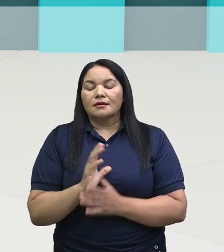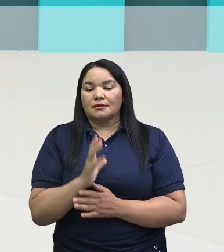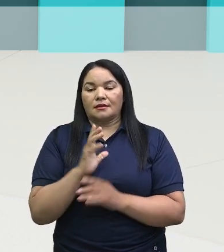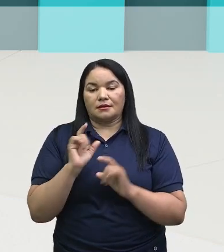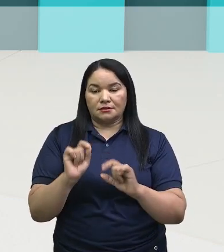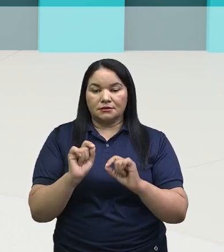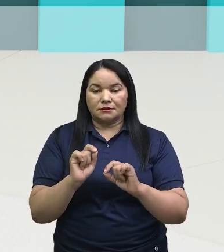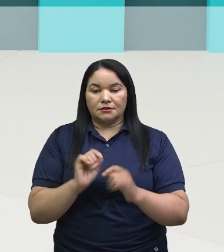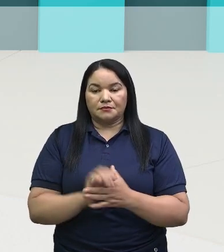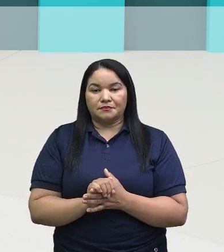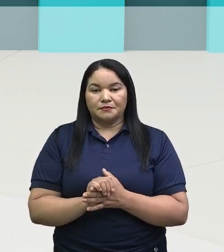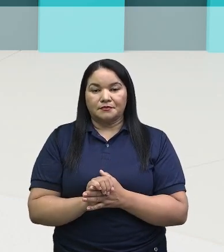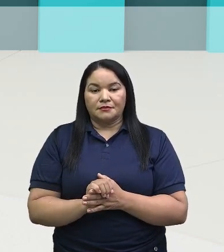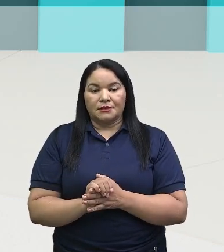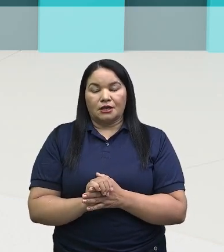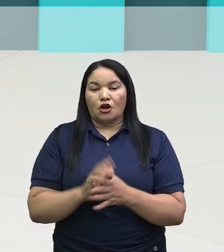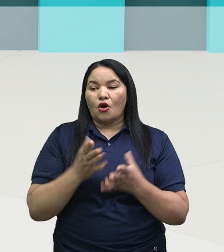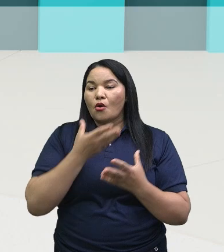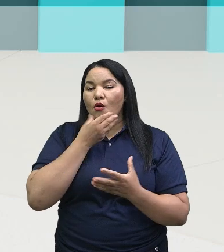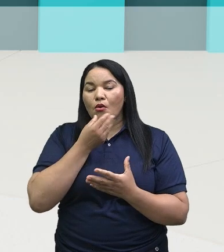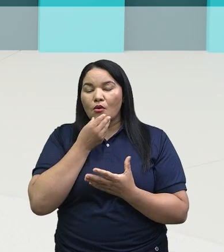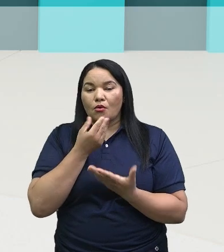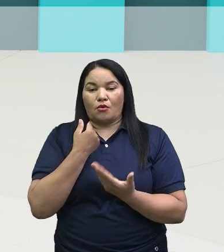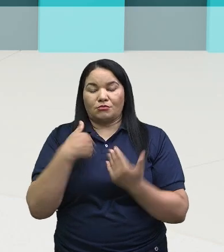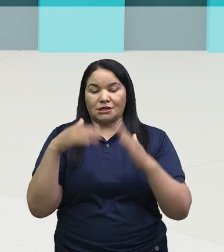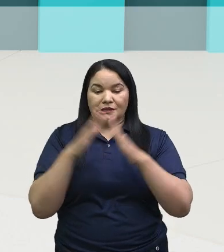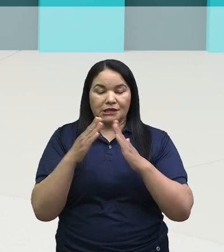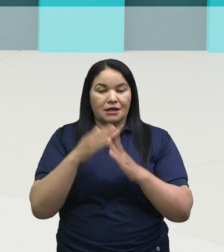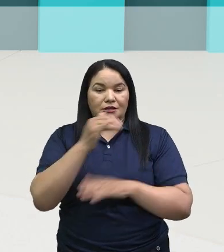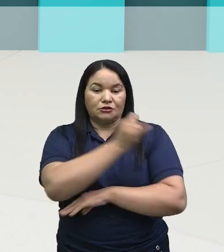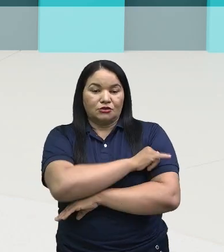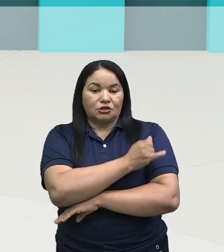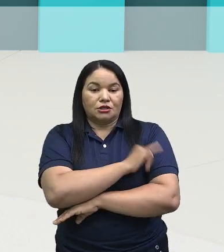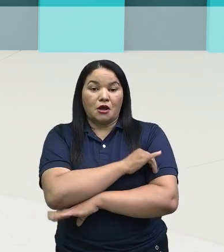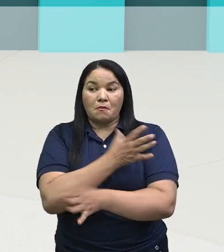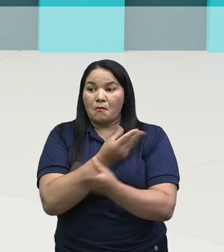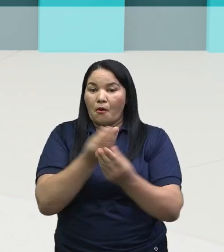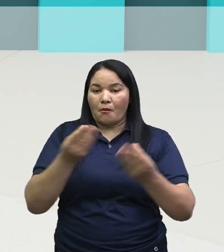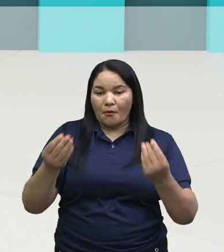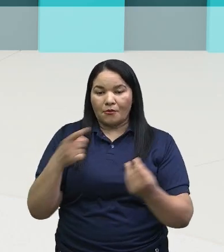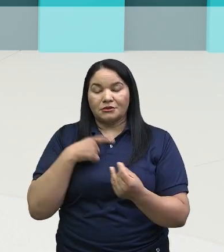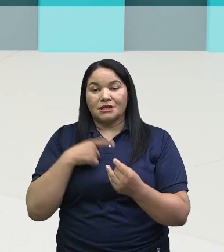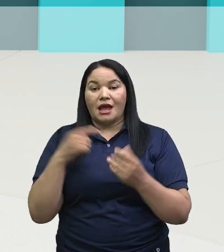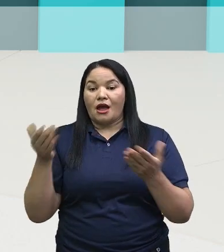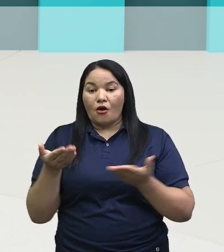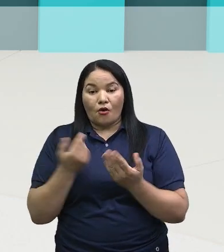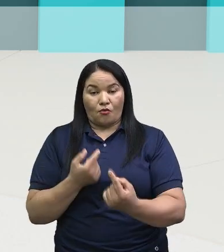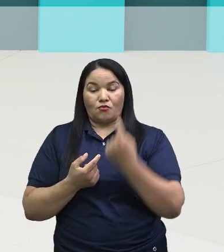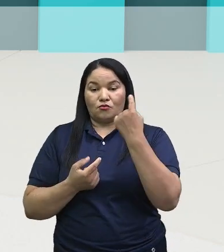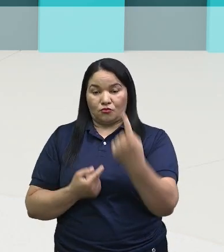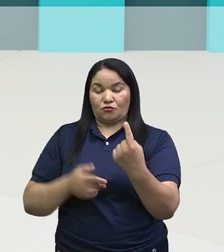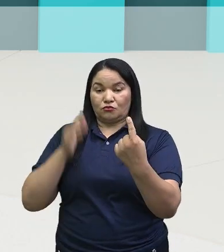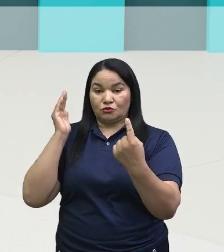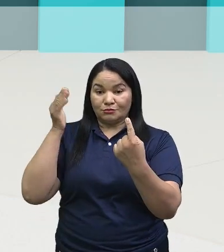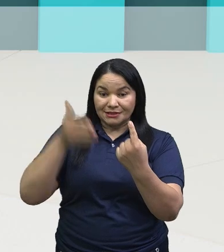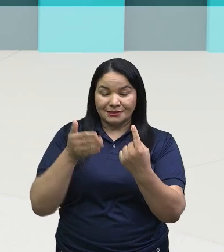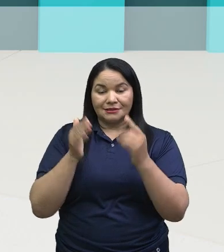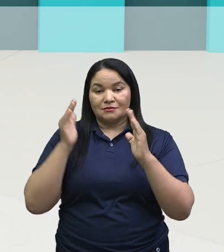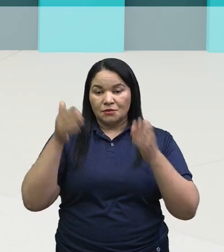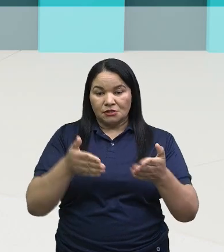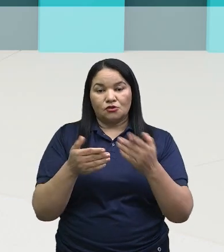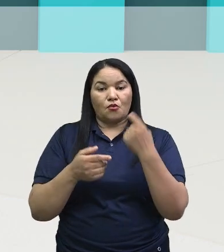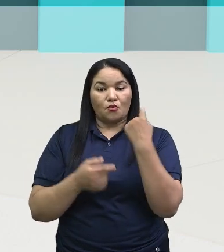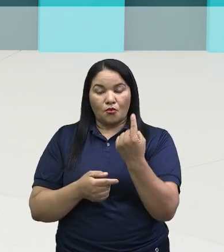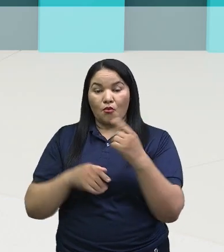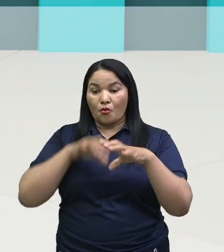De vários meninos que moram no Rio de Janeiro, eu estou falando especificamente de um. Então, de um conjunto, de